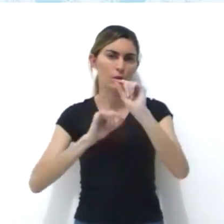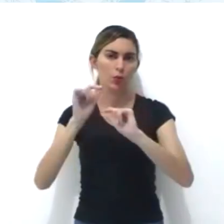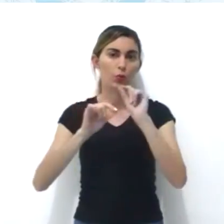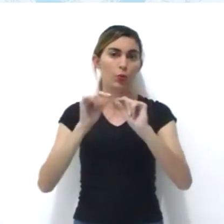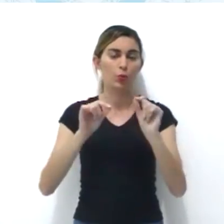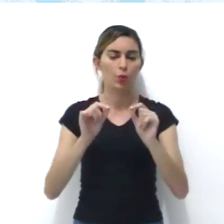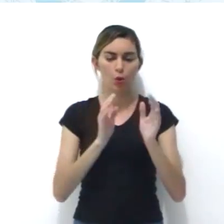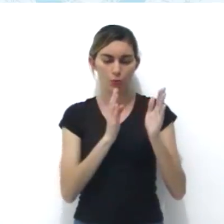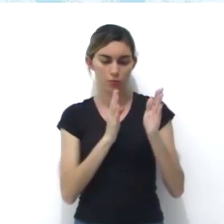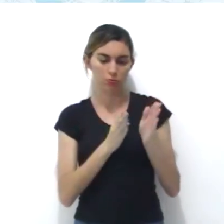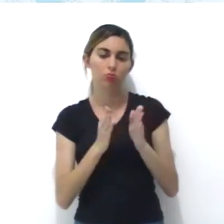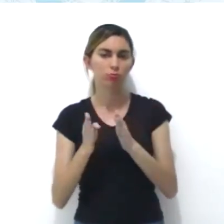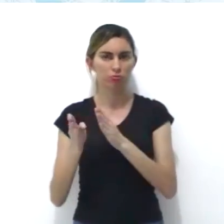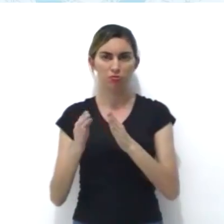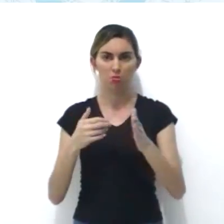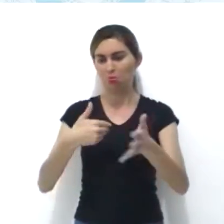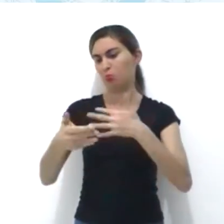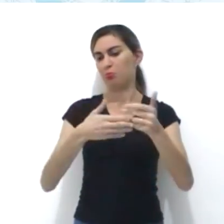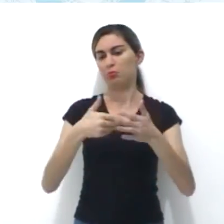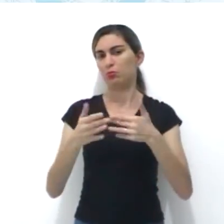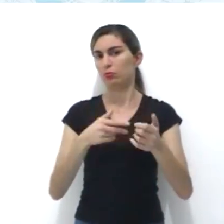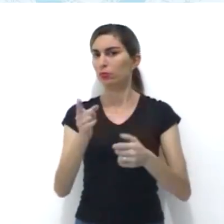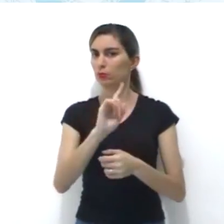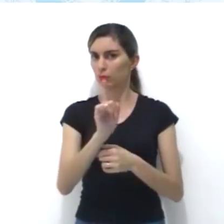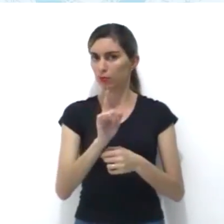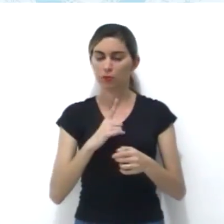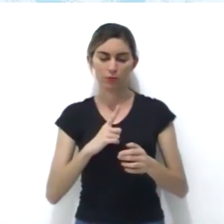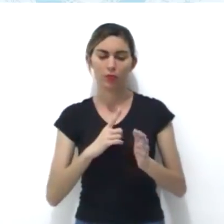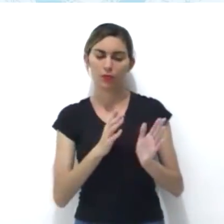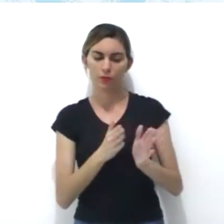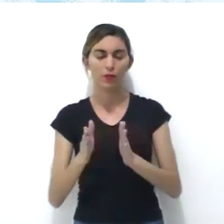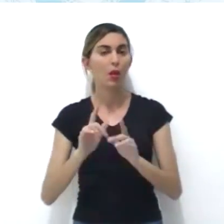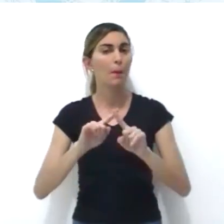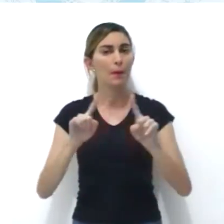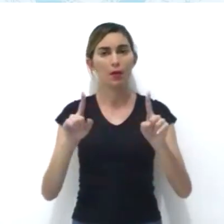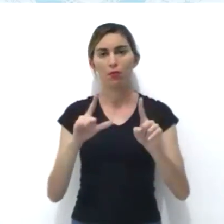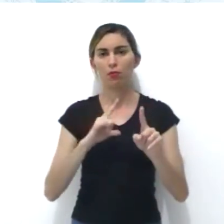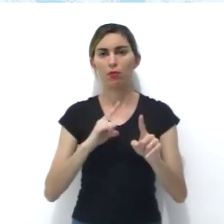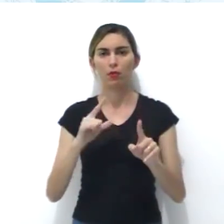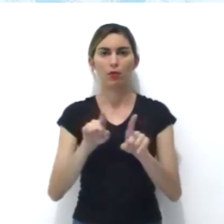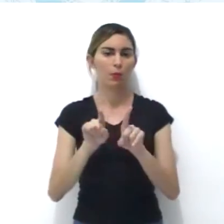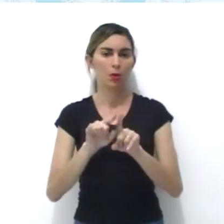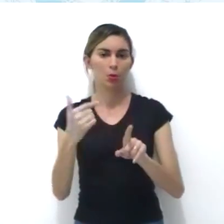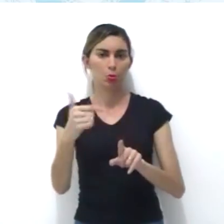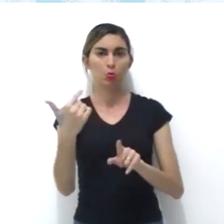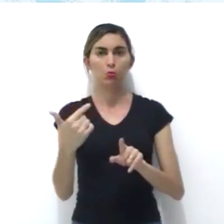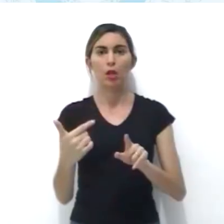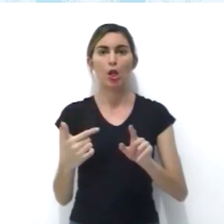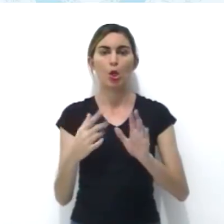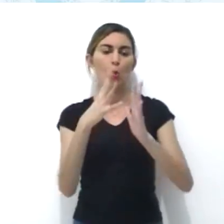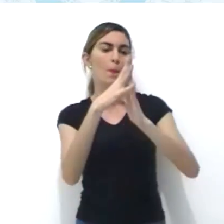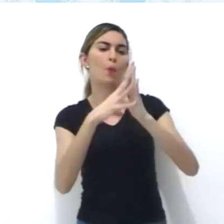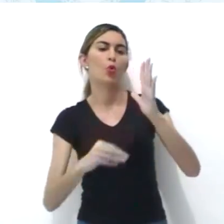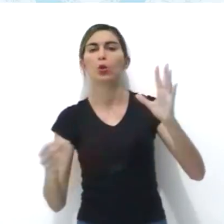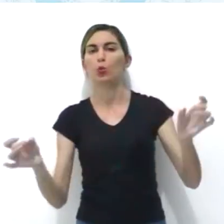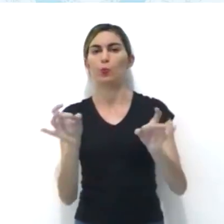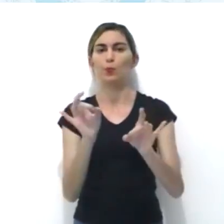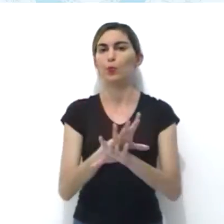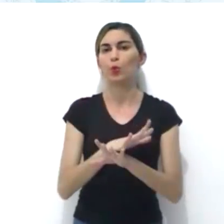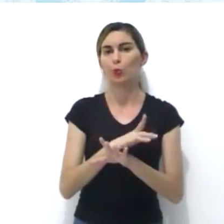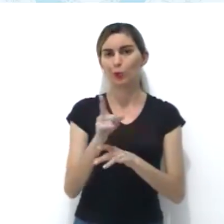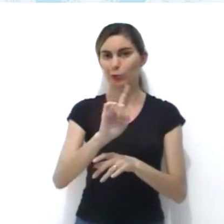tem uma organização, não pode ser feito de qualquer jeito. Mas também não existe Um